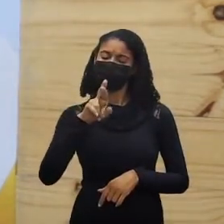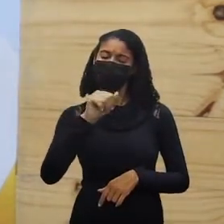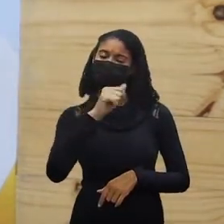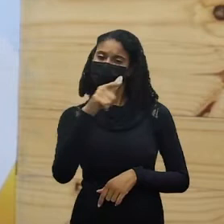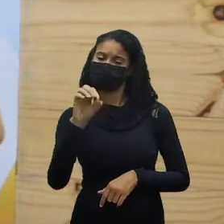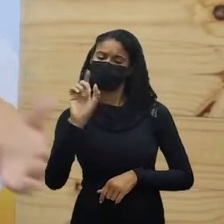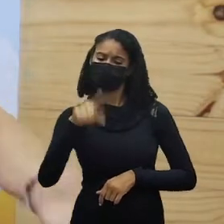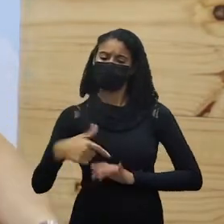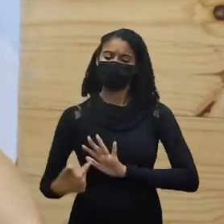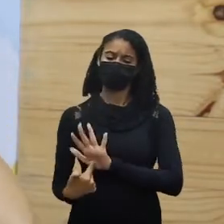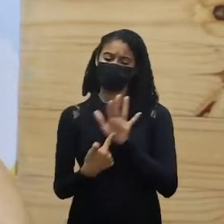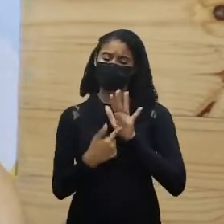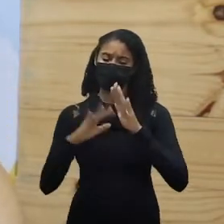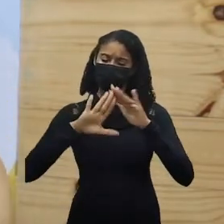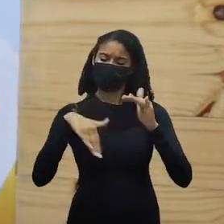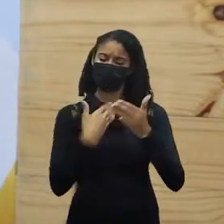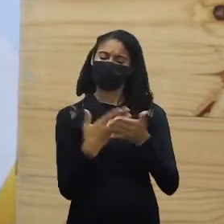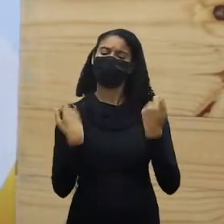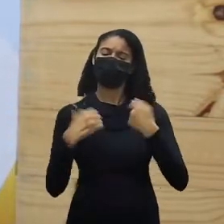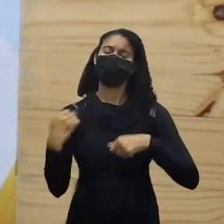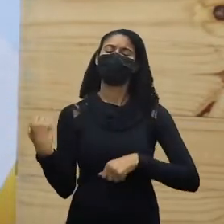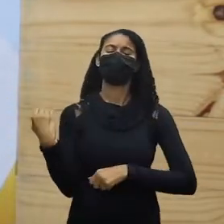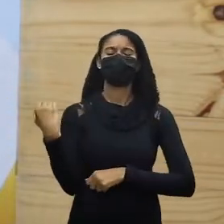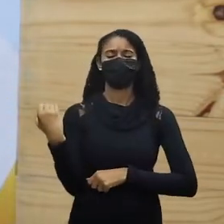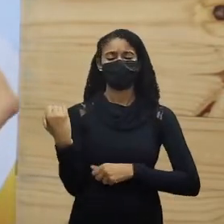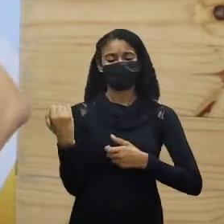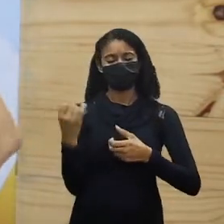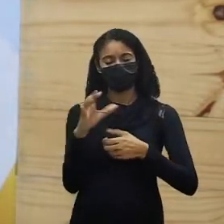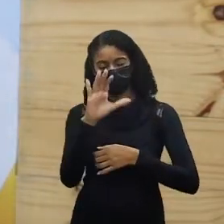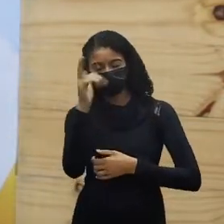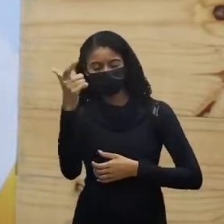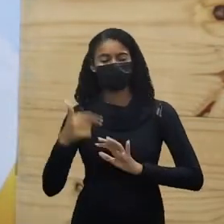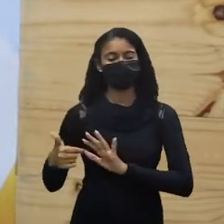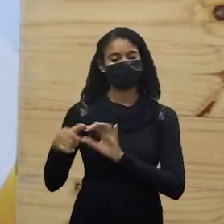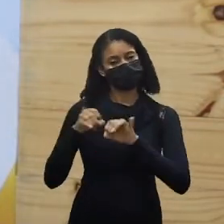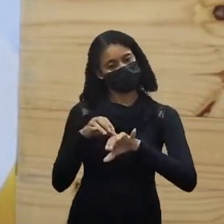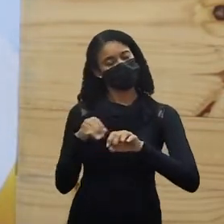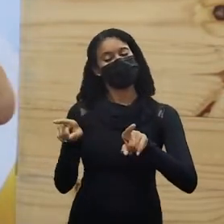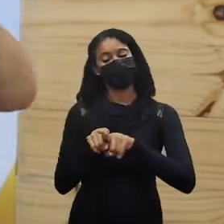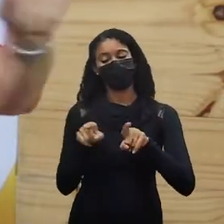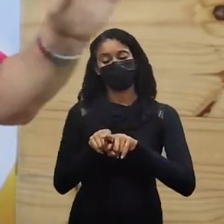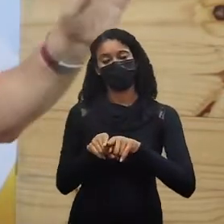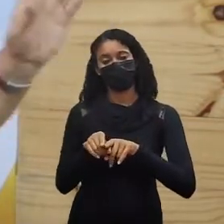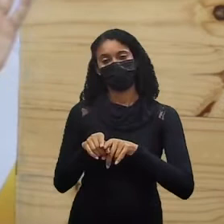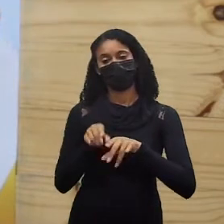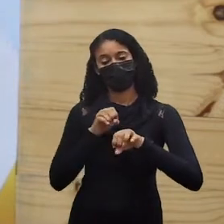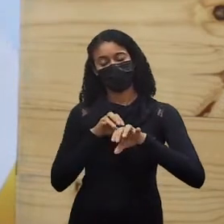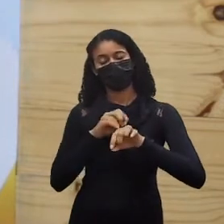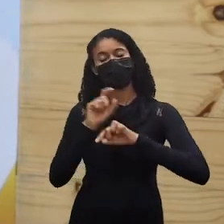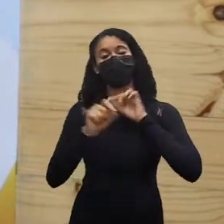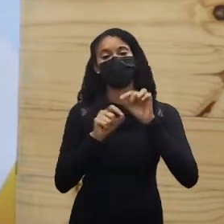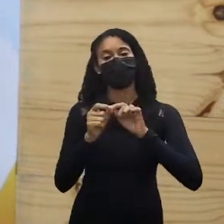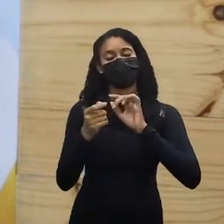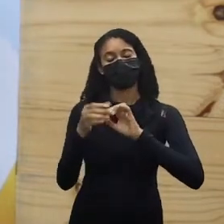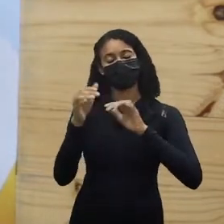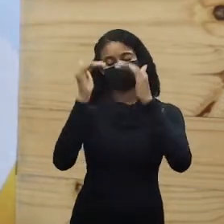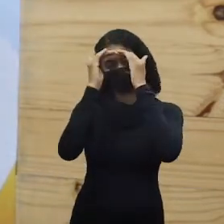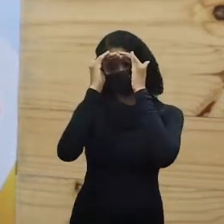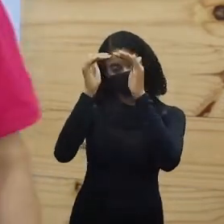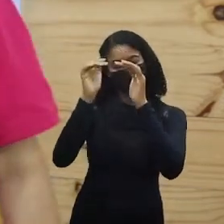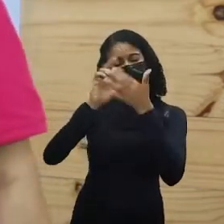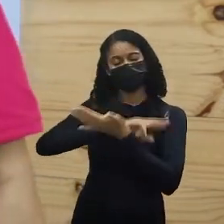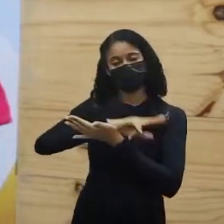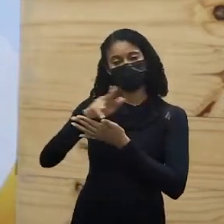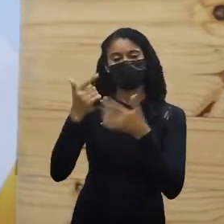É papel da escola, claro, ensinar o padrão, mas também ensinar o respeito às variações linguísticas e lembrar